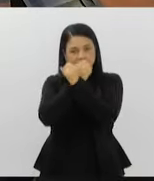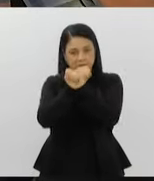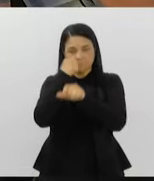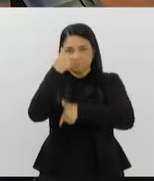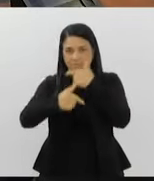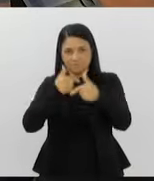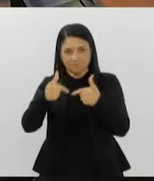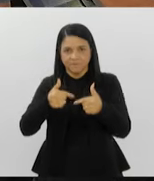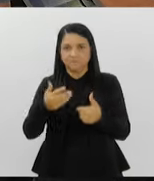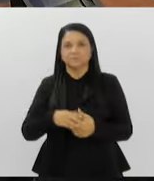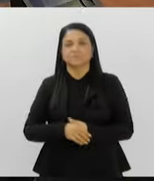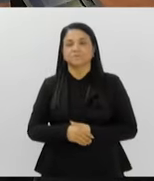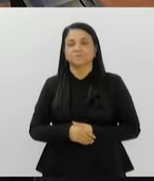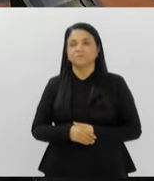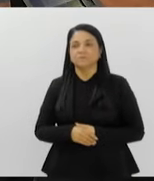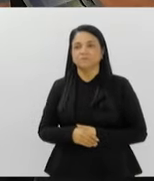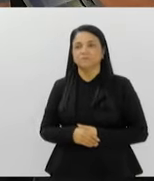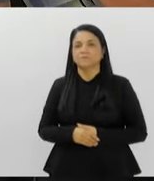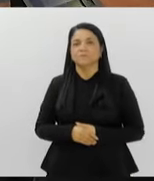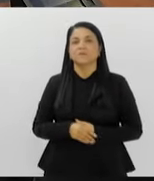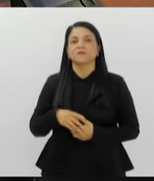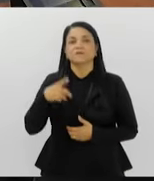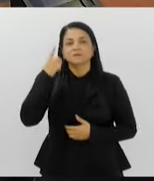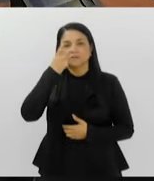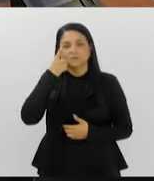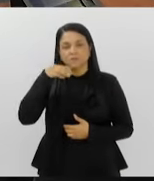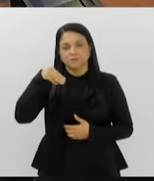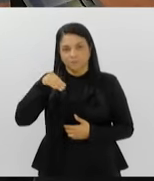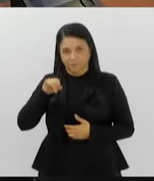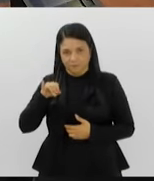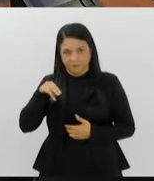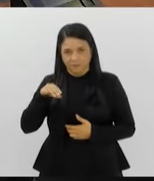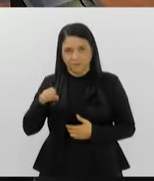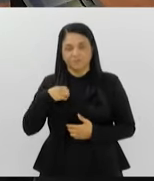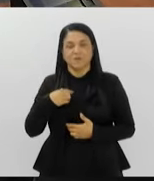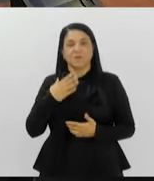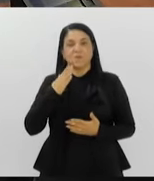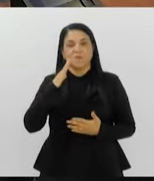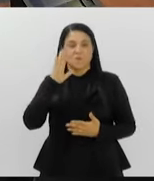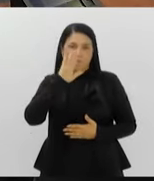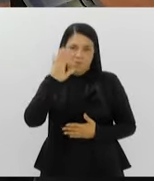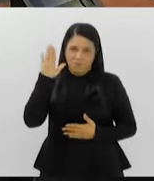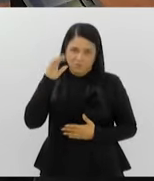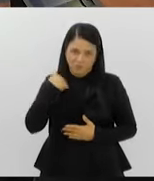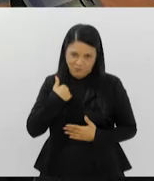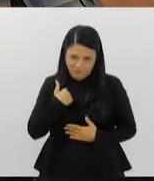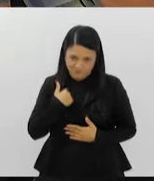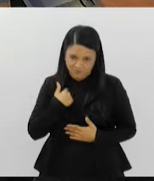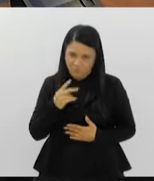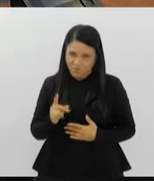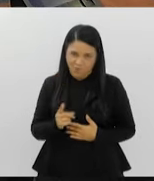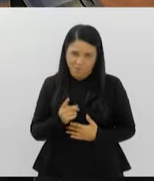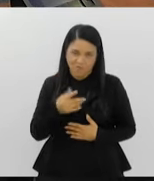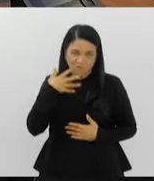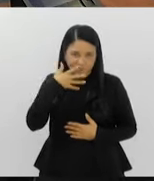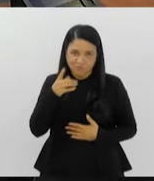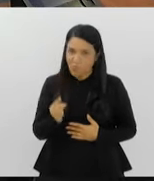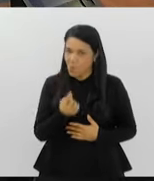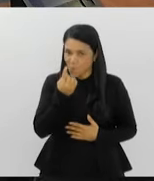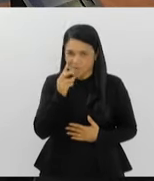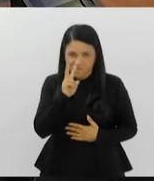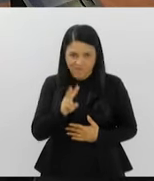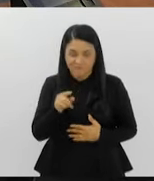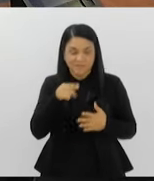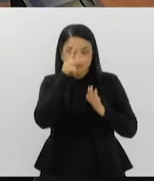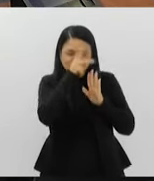Para discutir, deputado Mink. Deputada Tia Ju, eu tinha prometido a Vossa Excelência que eu só ia falar uma vez, mas esse projeto da